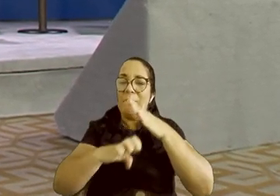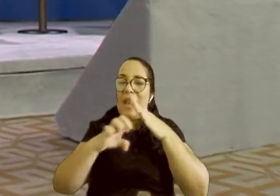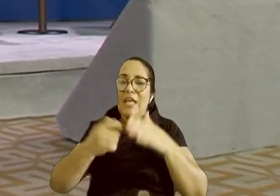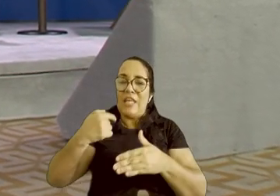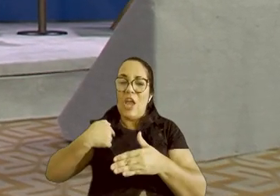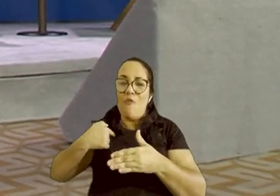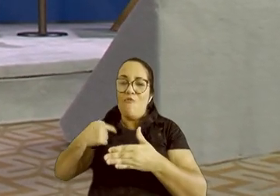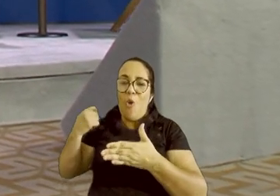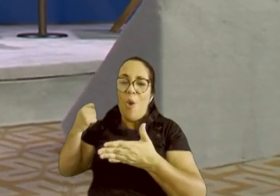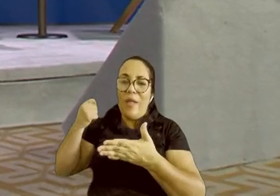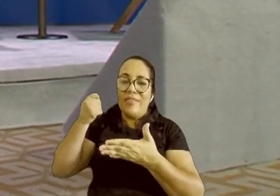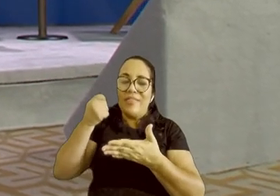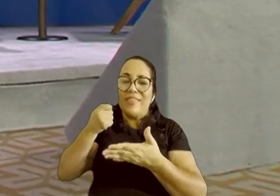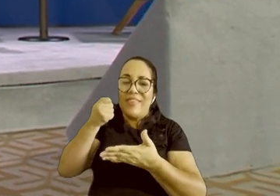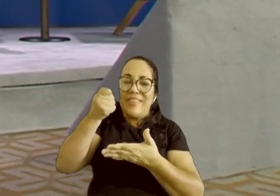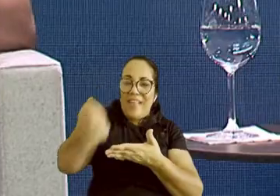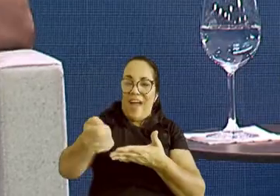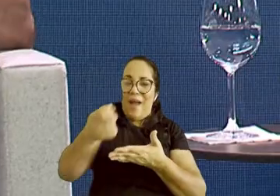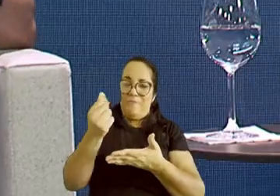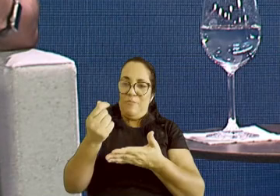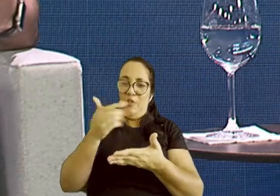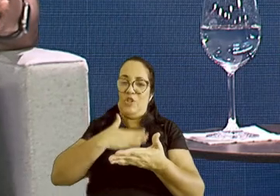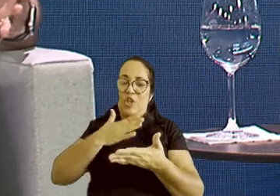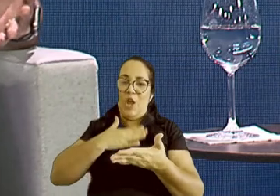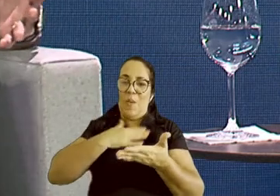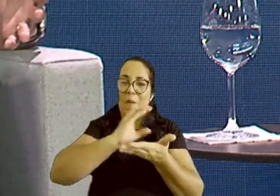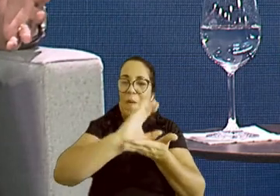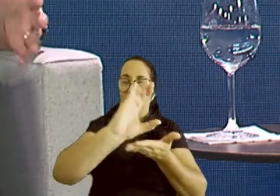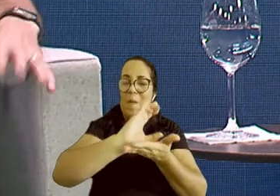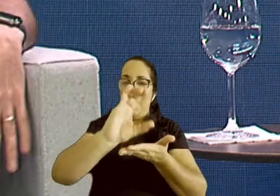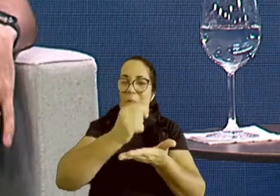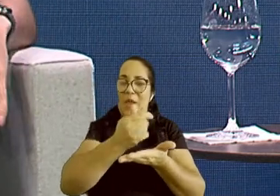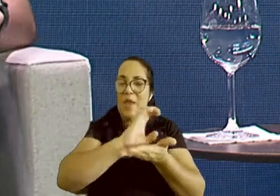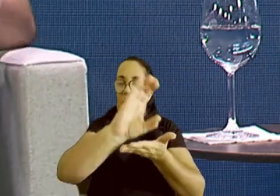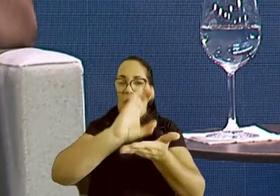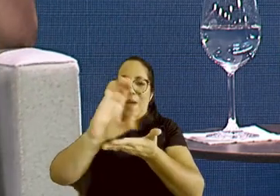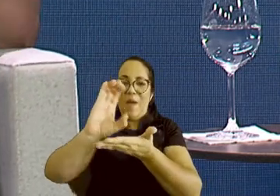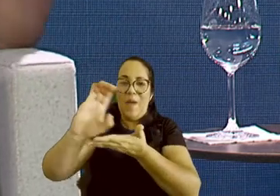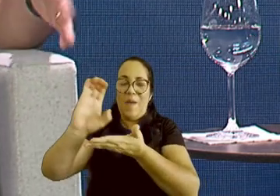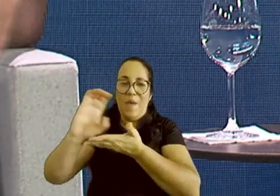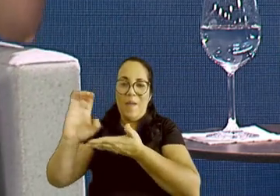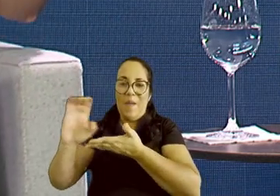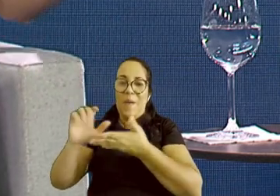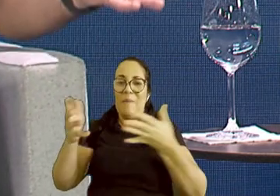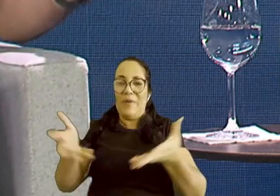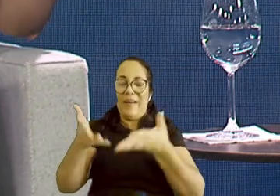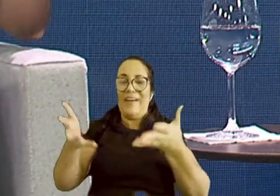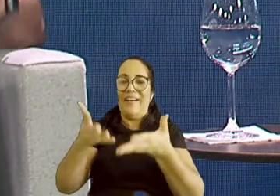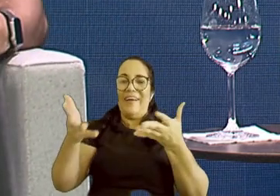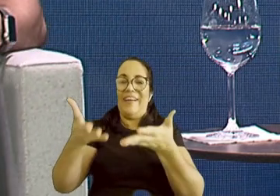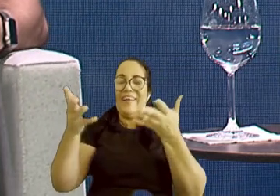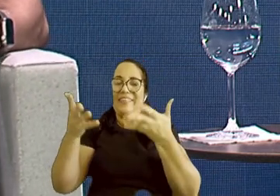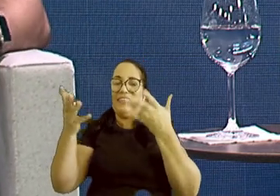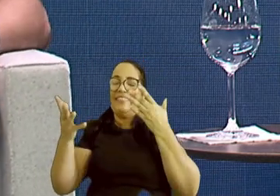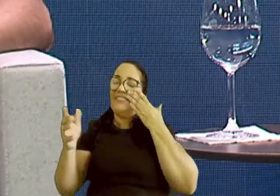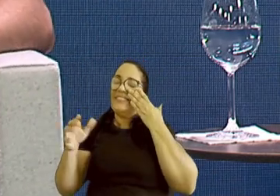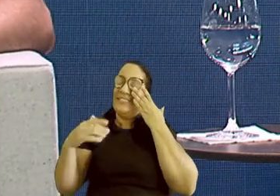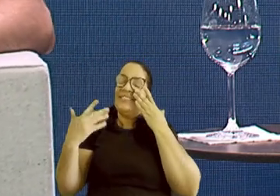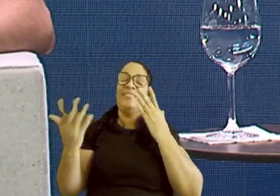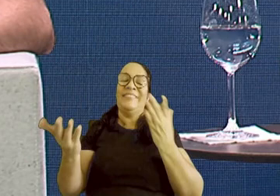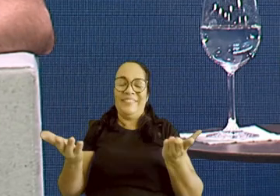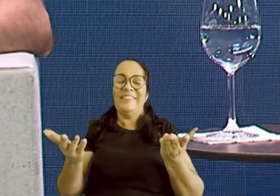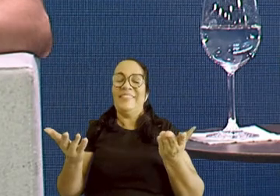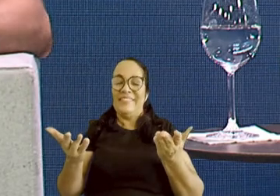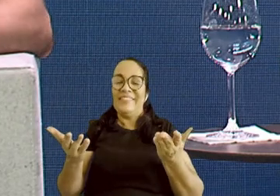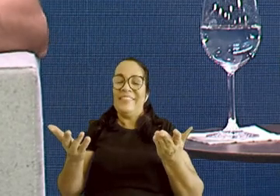Deus do céu mas quando ele tá com dinheiro no caixa virou melhor emprego do mundo né porque ele fica palpitando sobre um negócio que você conhece muitas vezes mais do que